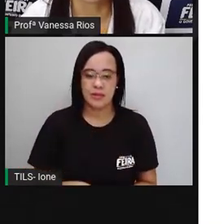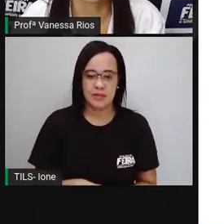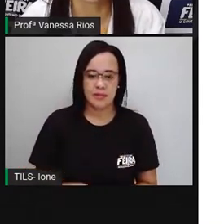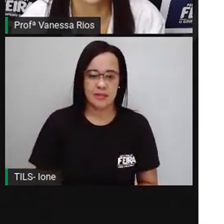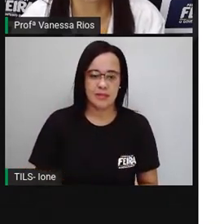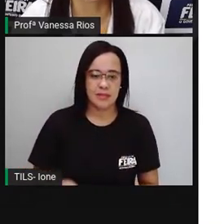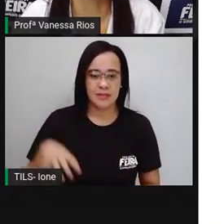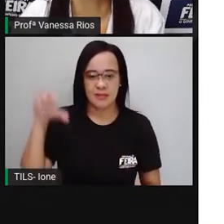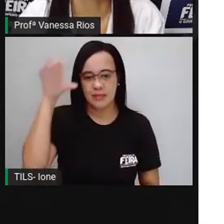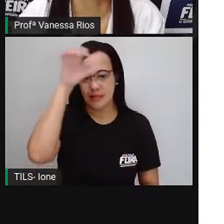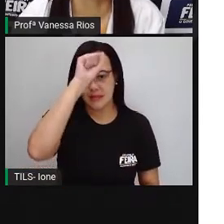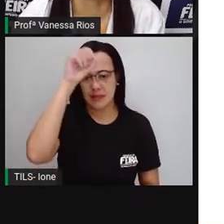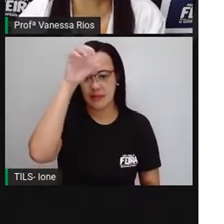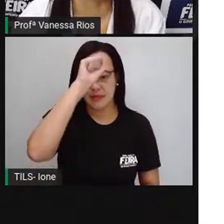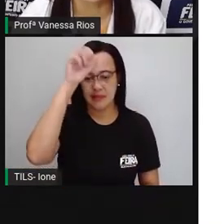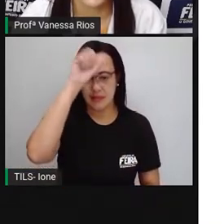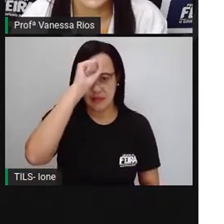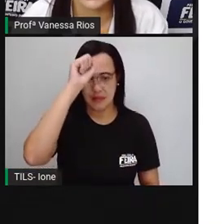aprendendo sobre